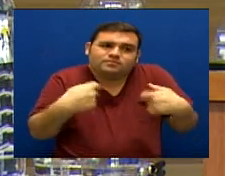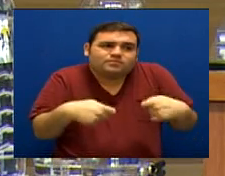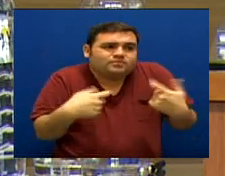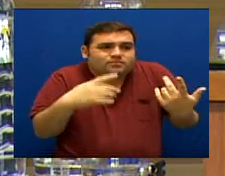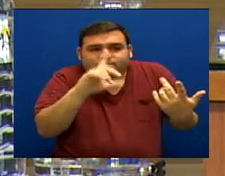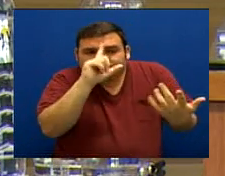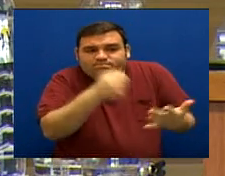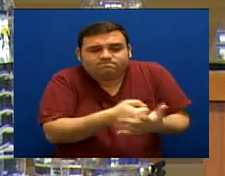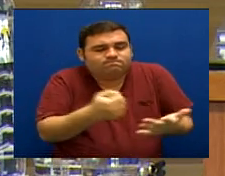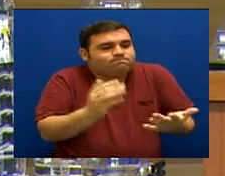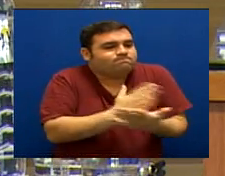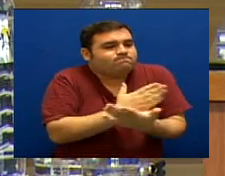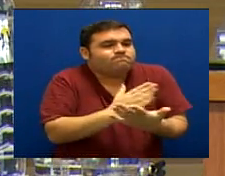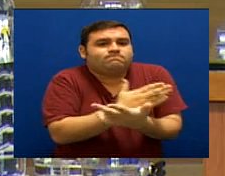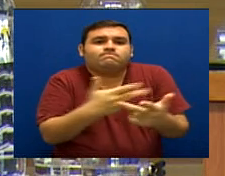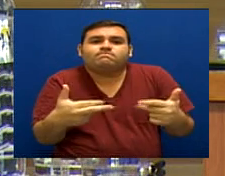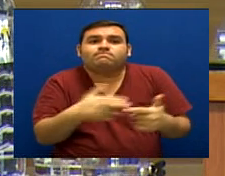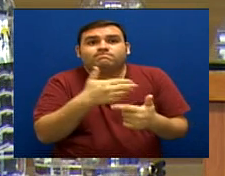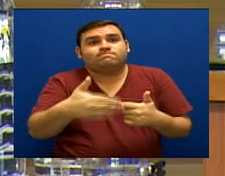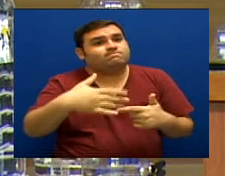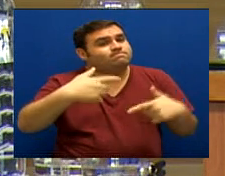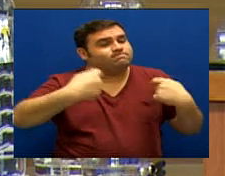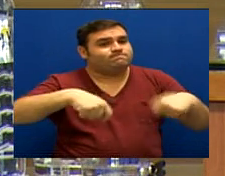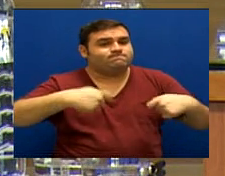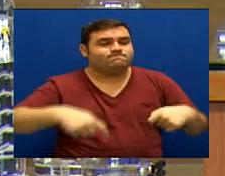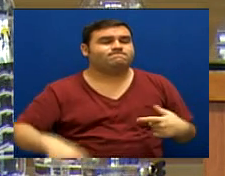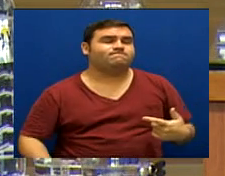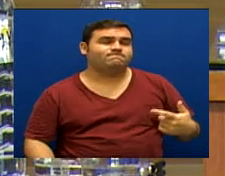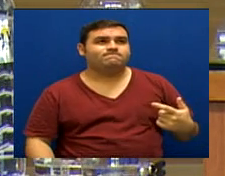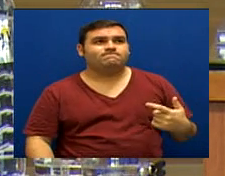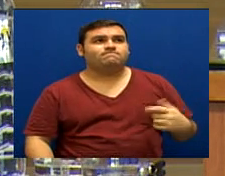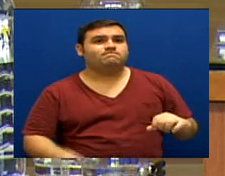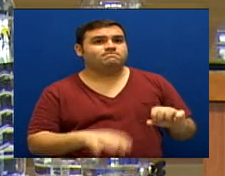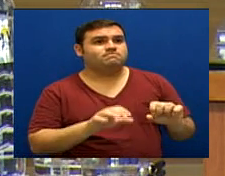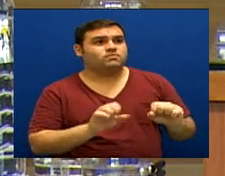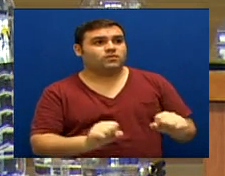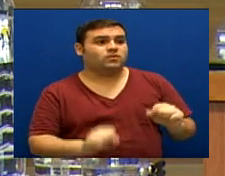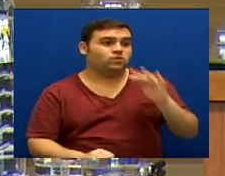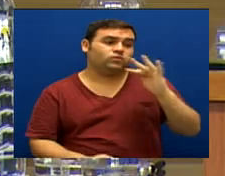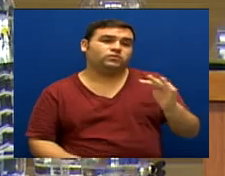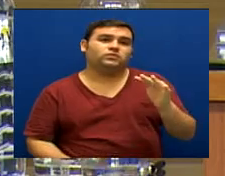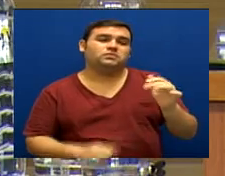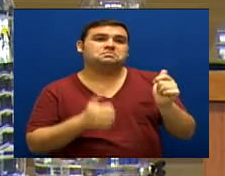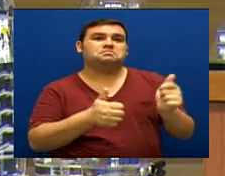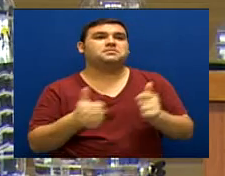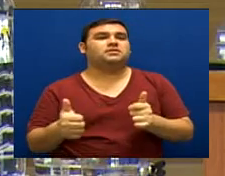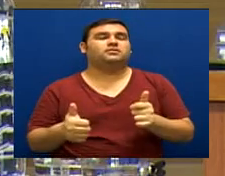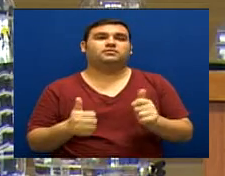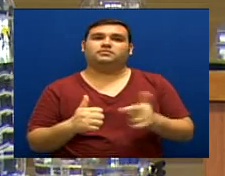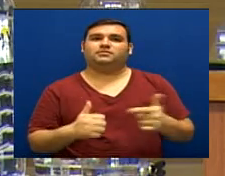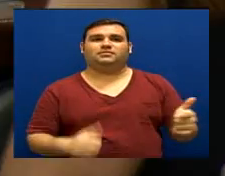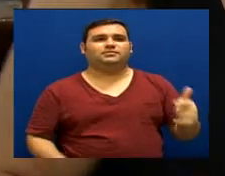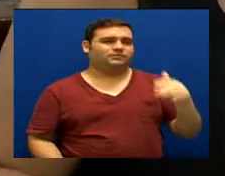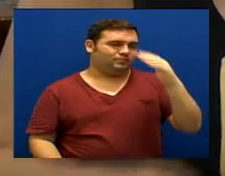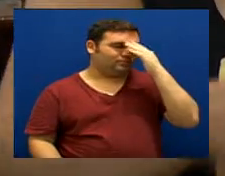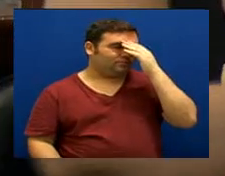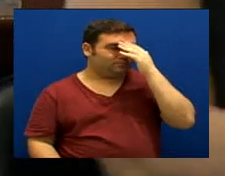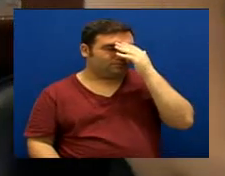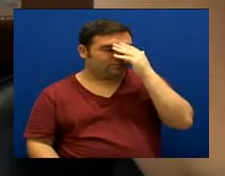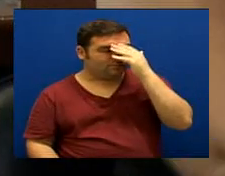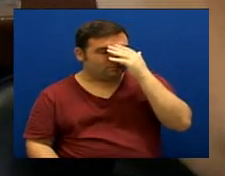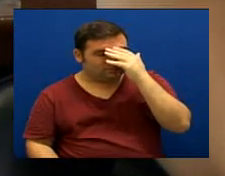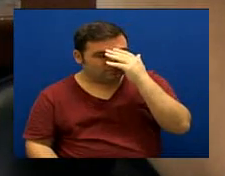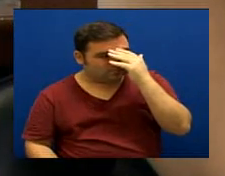que ele vai vai ter que poderão ser muito obrigado ou